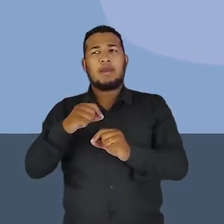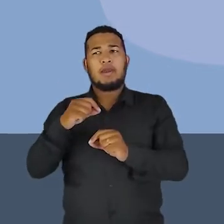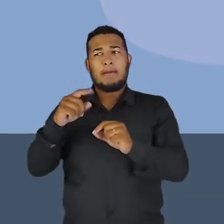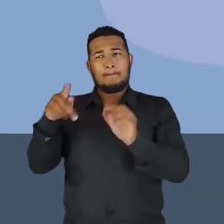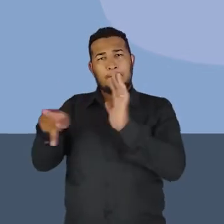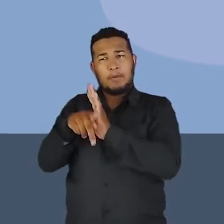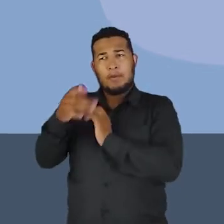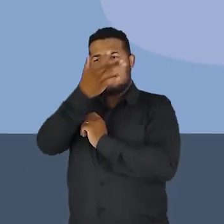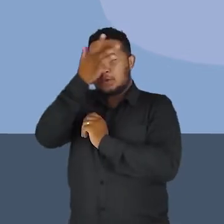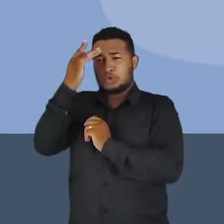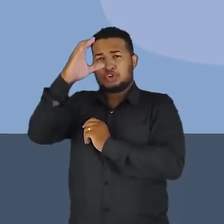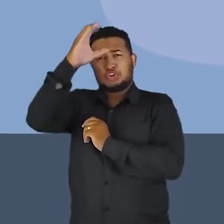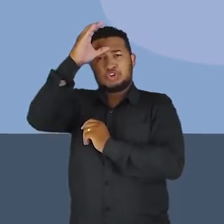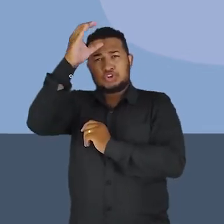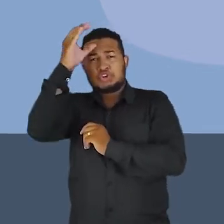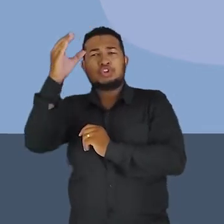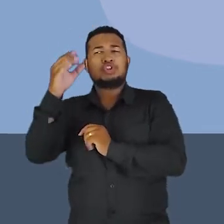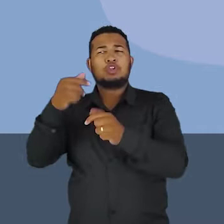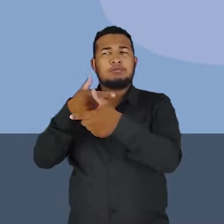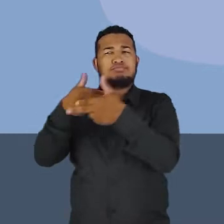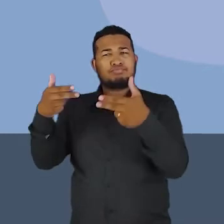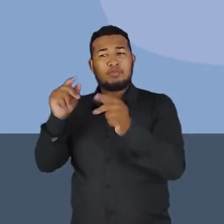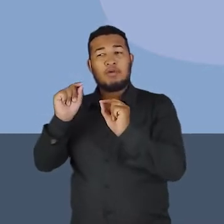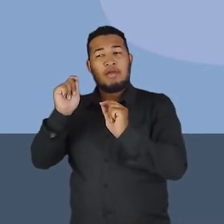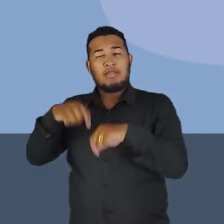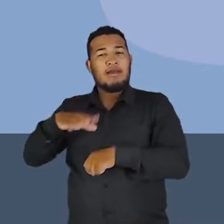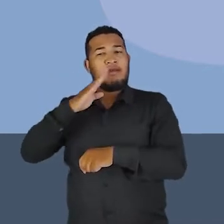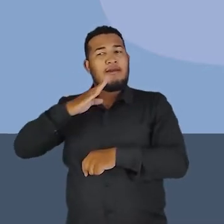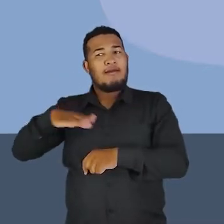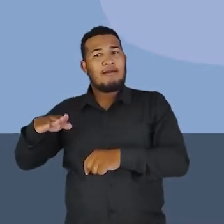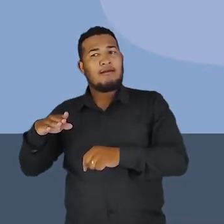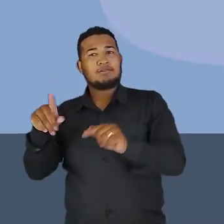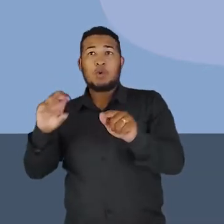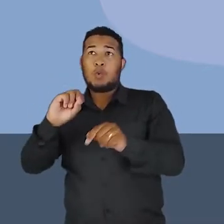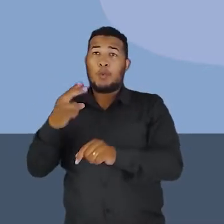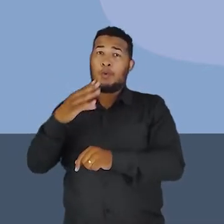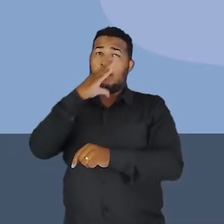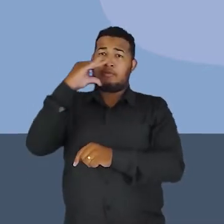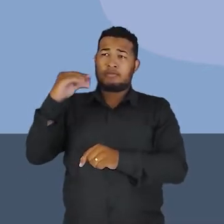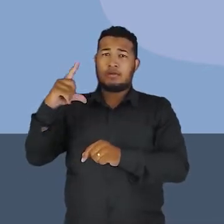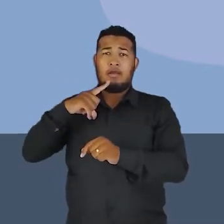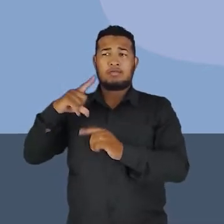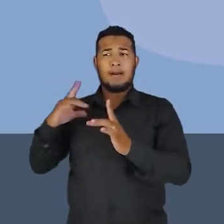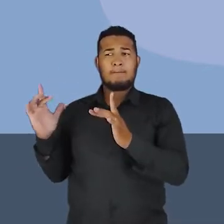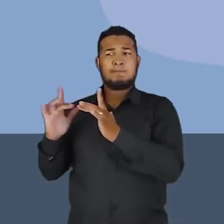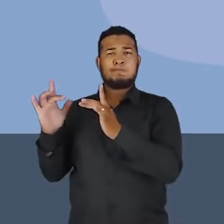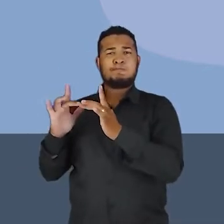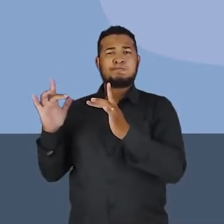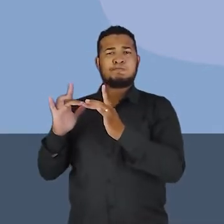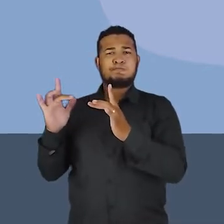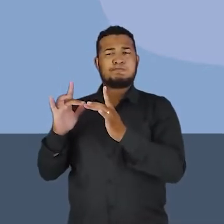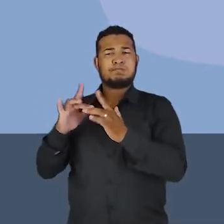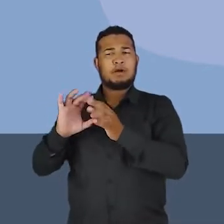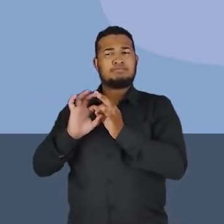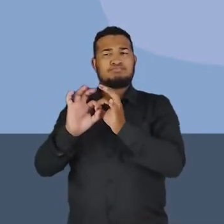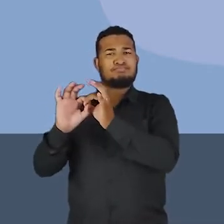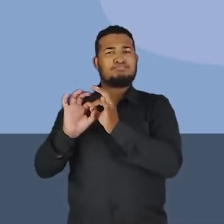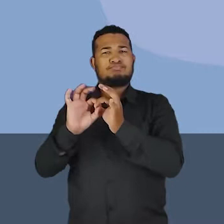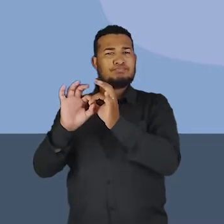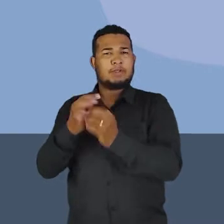parentes próximos com os quais a criança ou adolescente convive e mantém vínculos